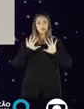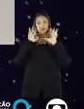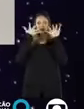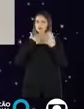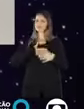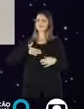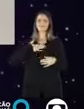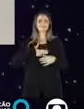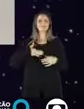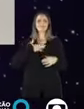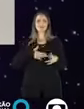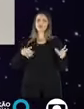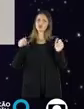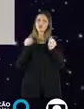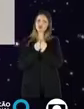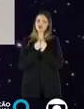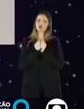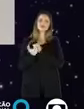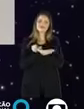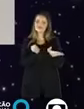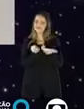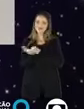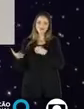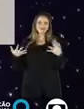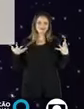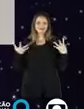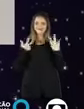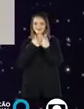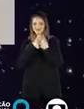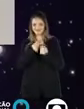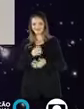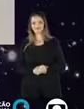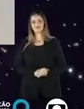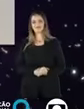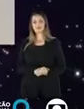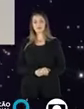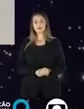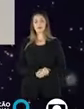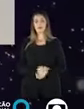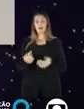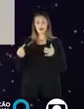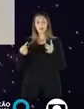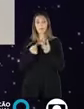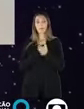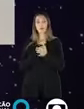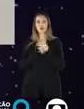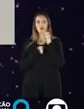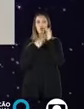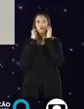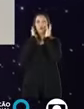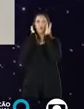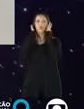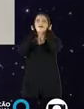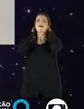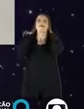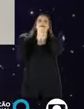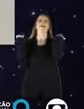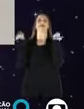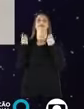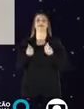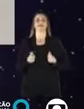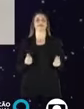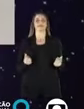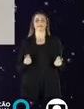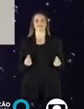grande prazer realmente estar aqui dividindo a mesa com essas pessoas maravilhosas. E essa pergunta, ela. Bom, ela